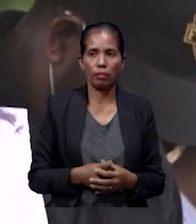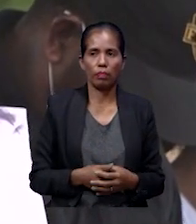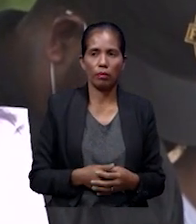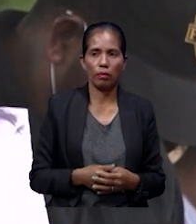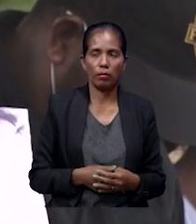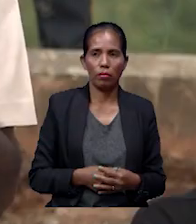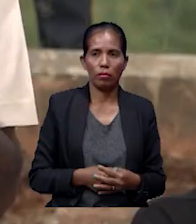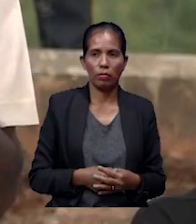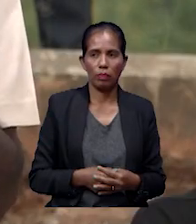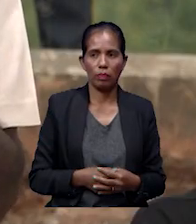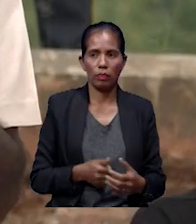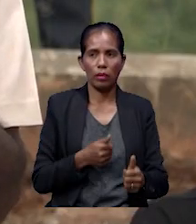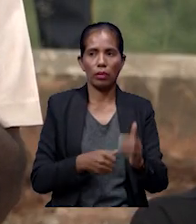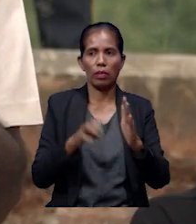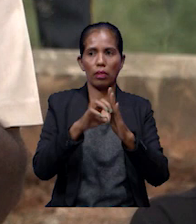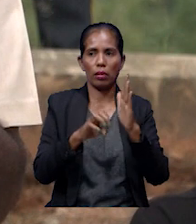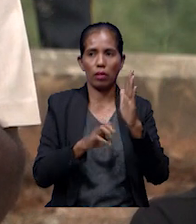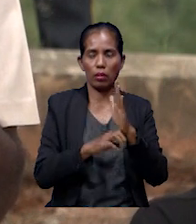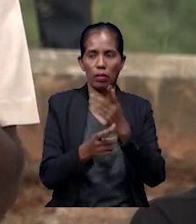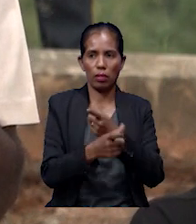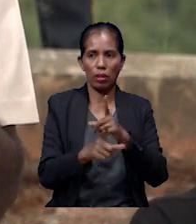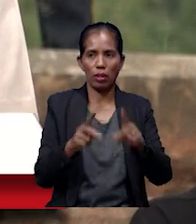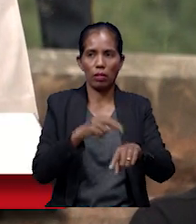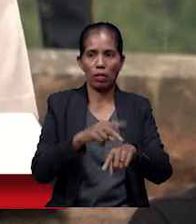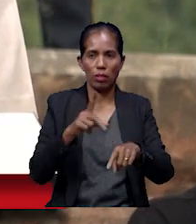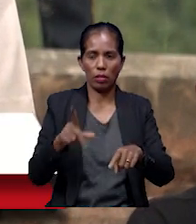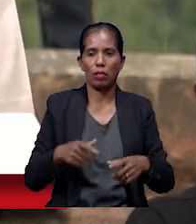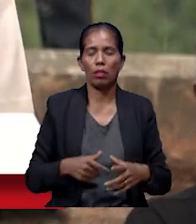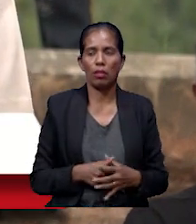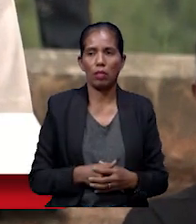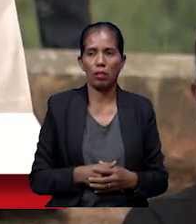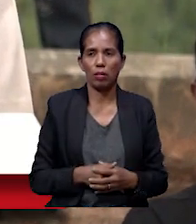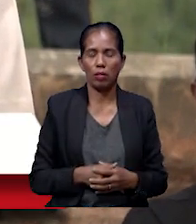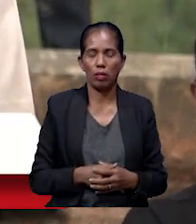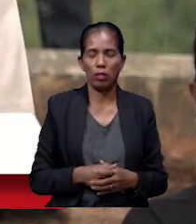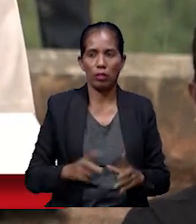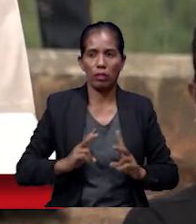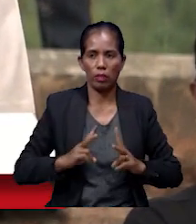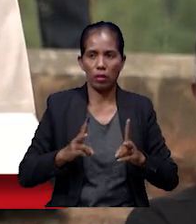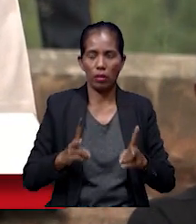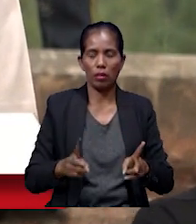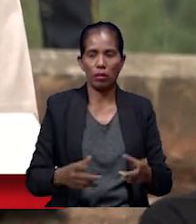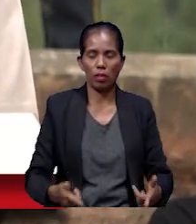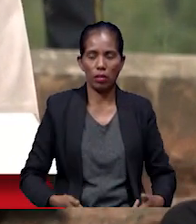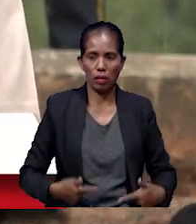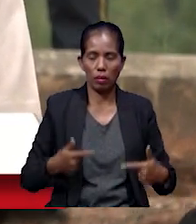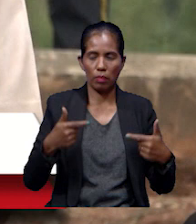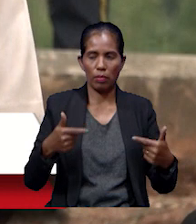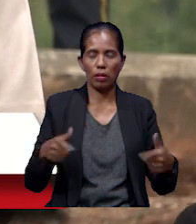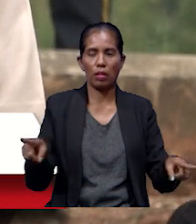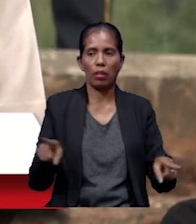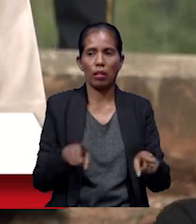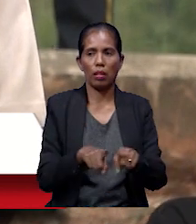Do Estatuto dos Combatentes da Libertação Nacional, saudoso Mia Seymouris,